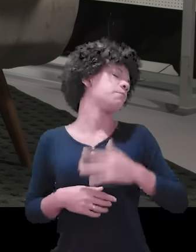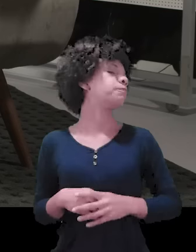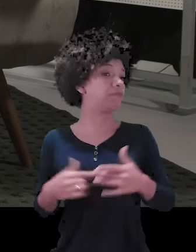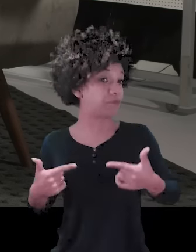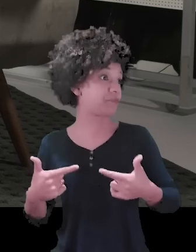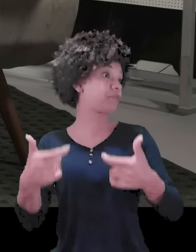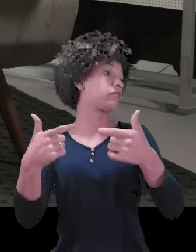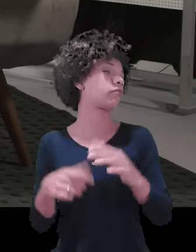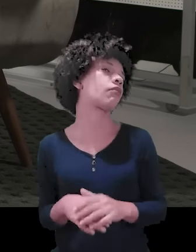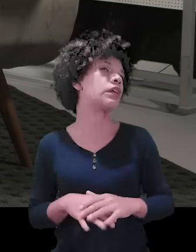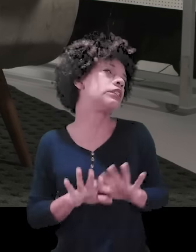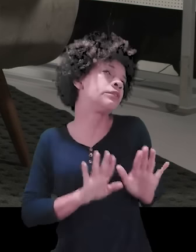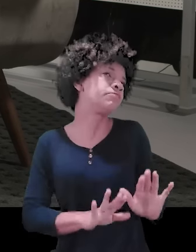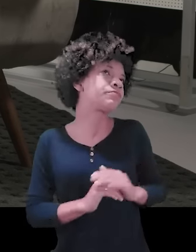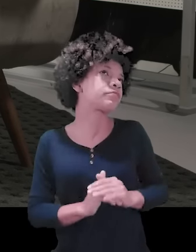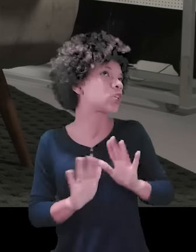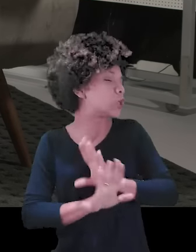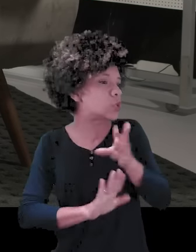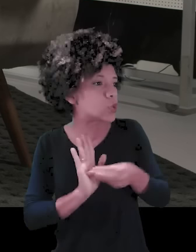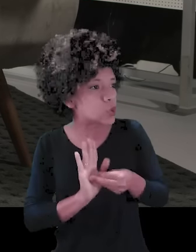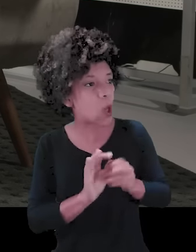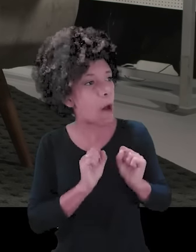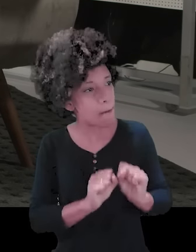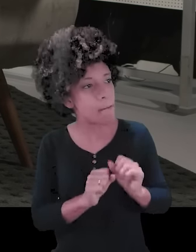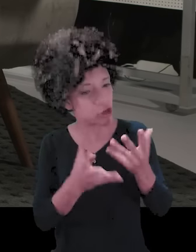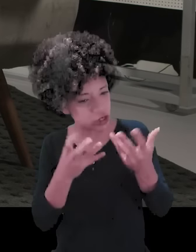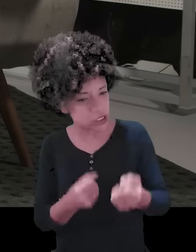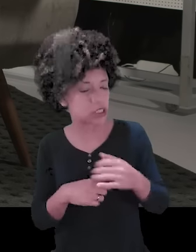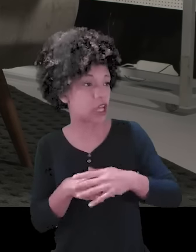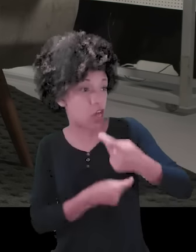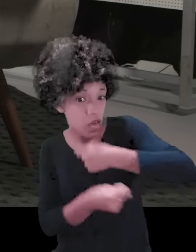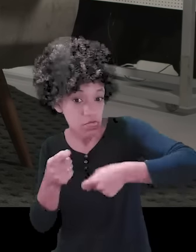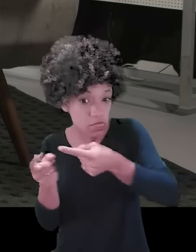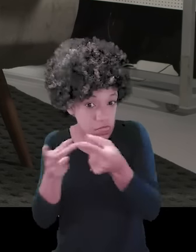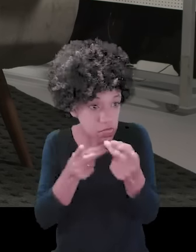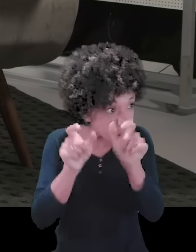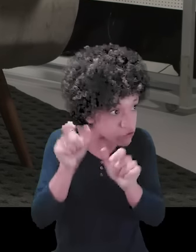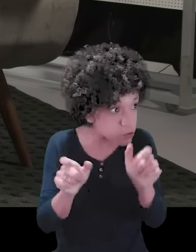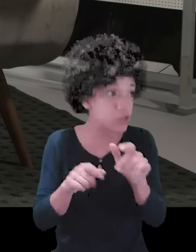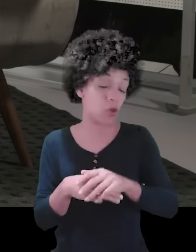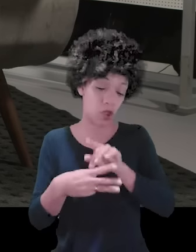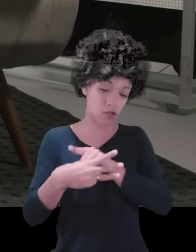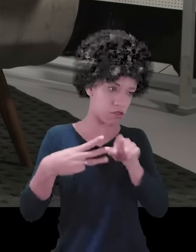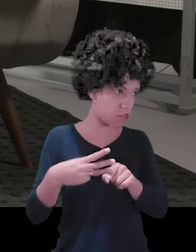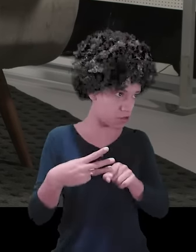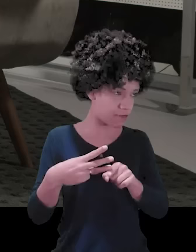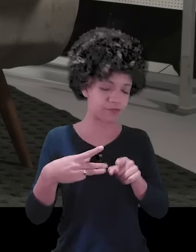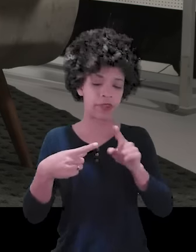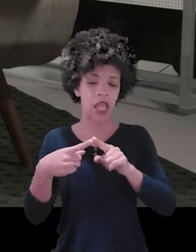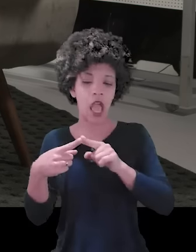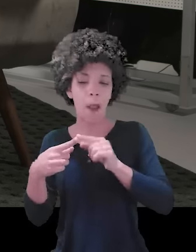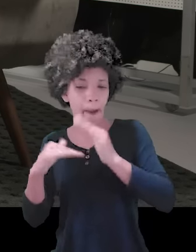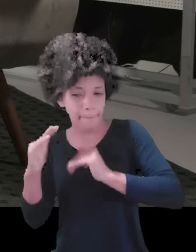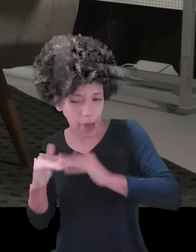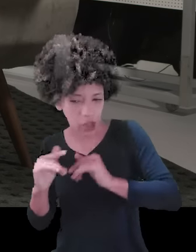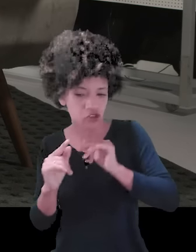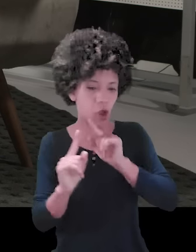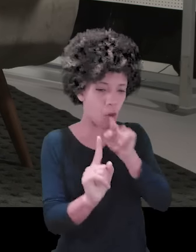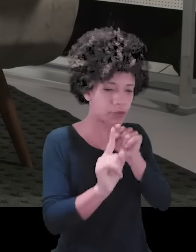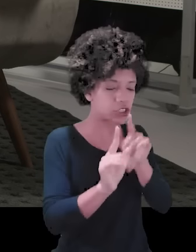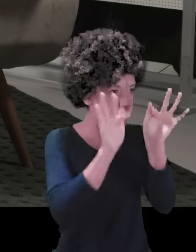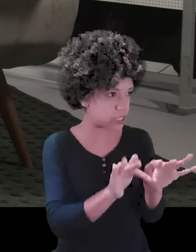então é tudo isso pode ser considerado tráfico de pessoas com a gente tem esse três elementos né uma ação meio é